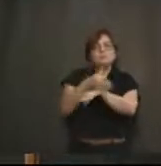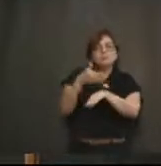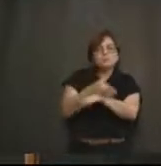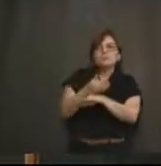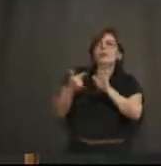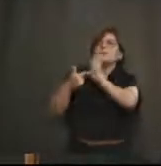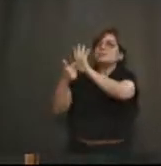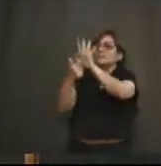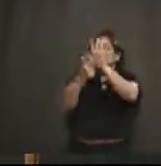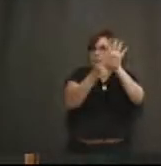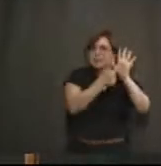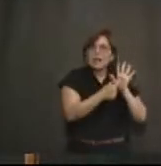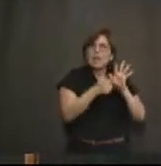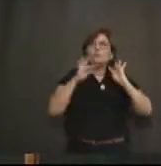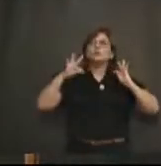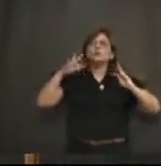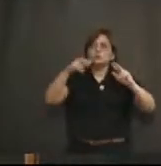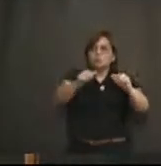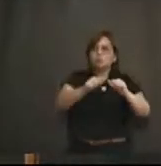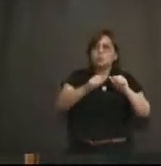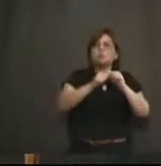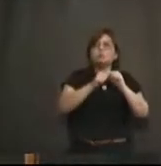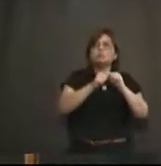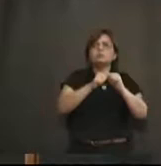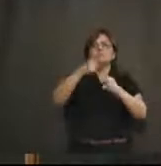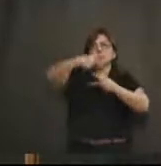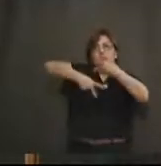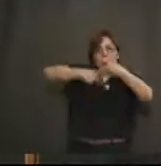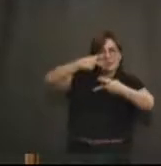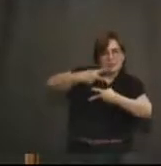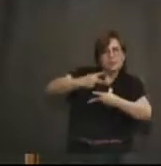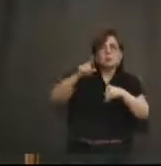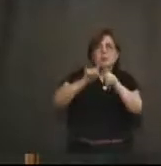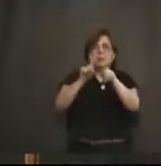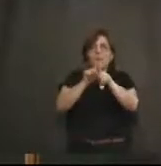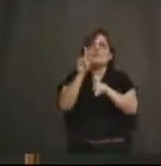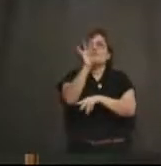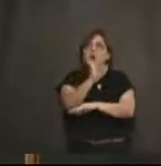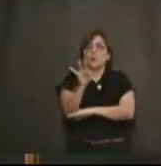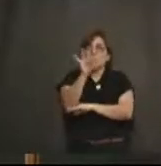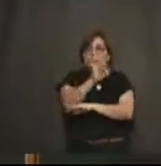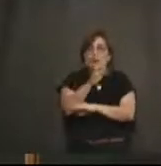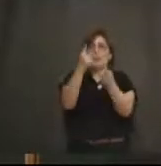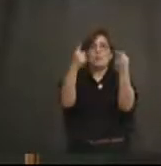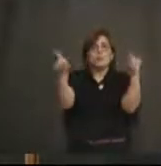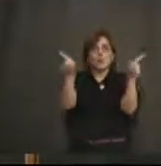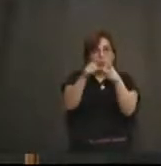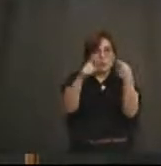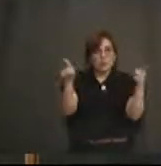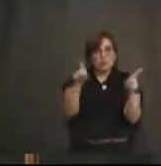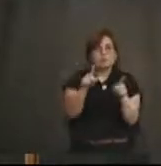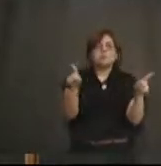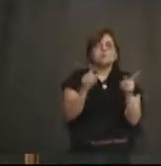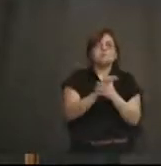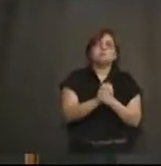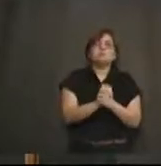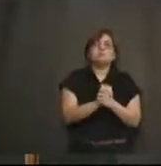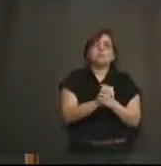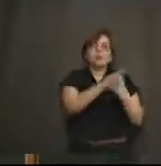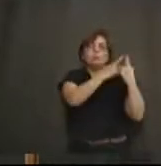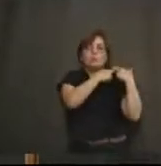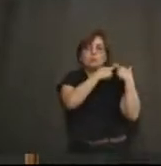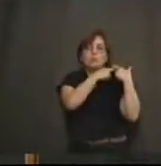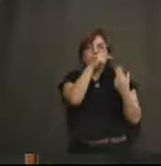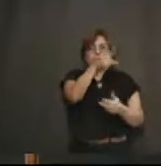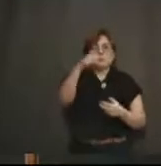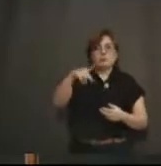exposto no Vadião. Gostaria de agradecer à Faculdade de Música, na pessoa do professor Marcos Cardoso, que estava conosco